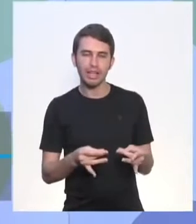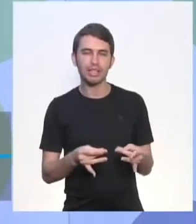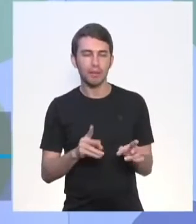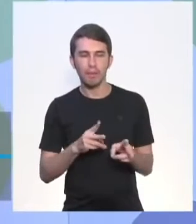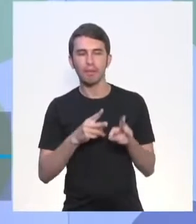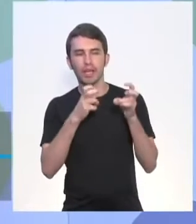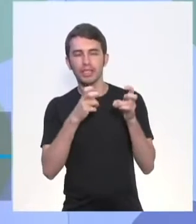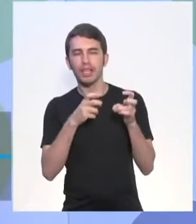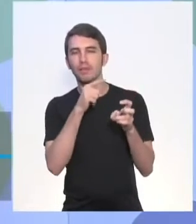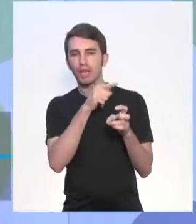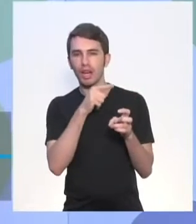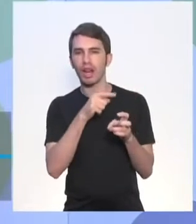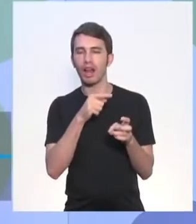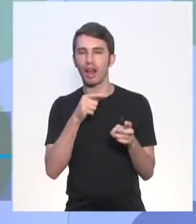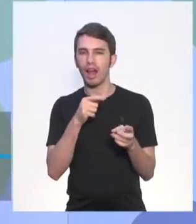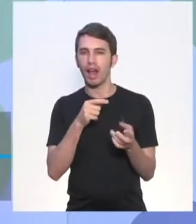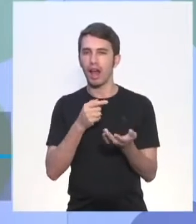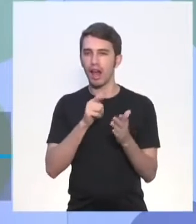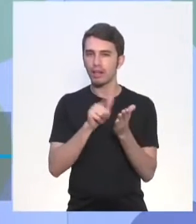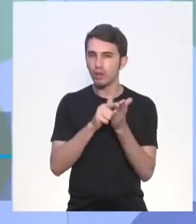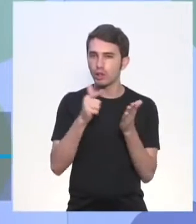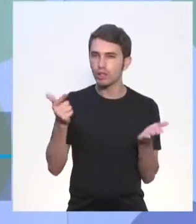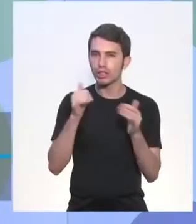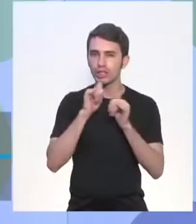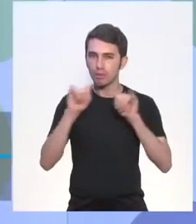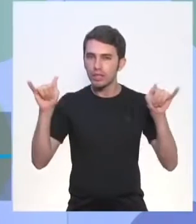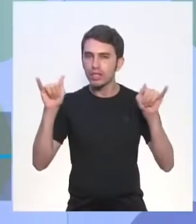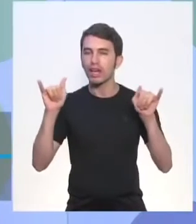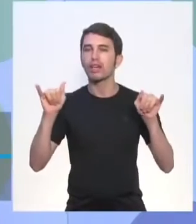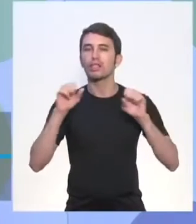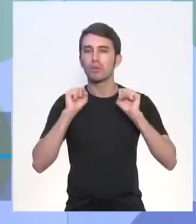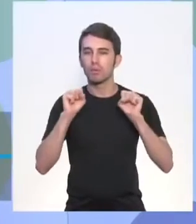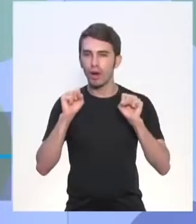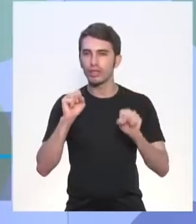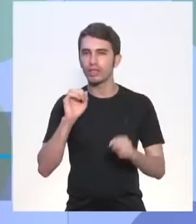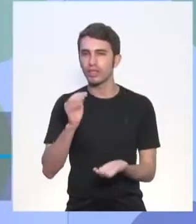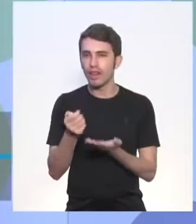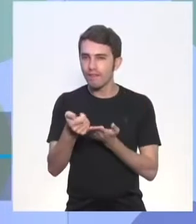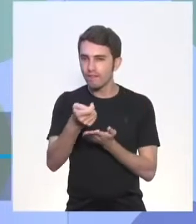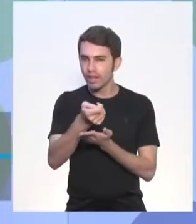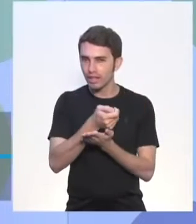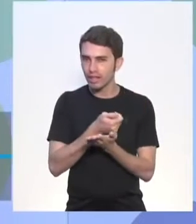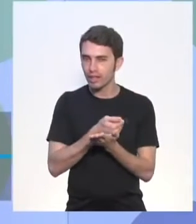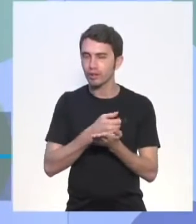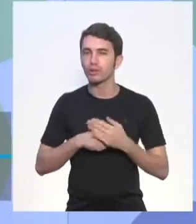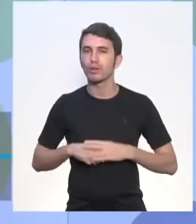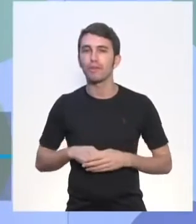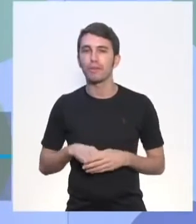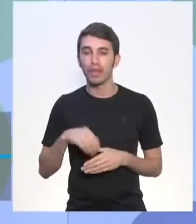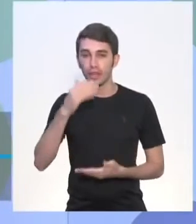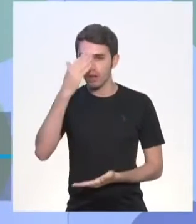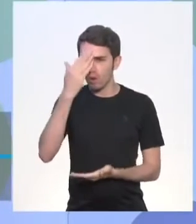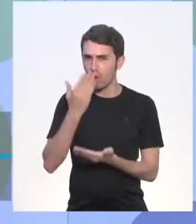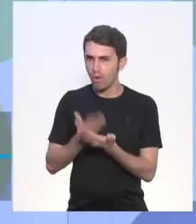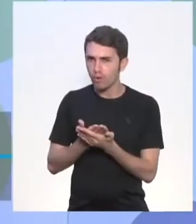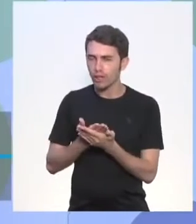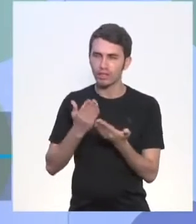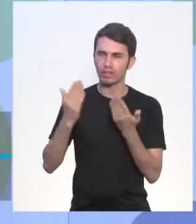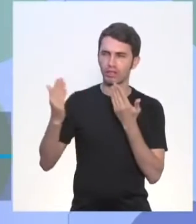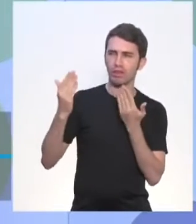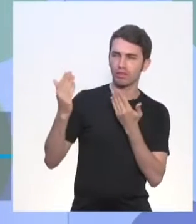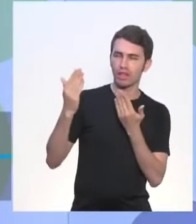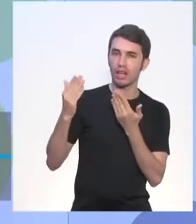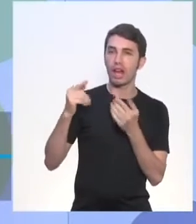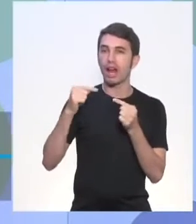perceber que a notícia pode ser, ou a mensagem passada pode ser fake. Então, o confie desconfiando é aquele,